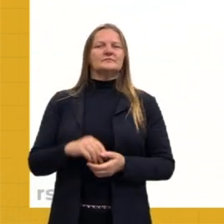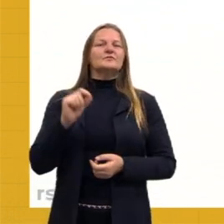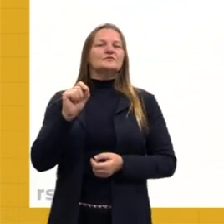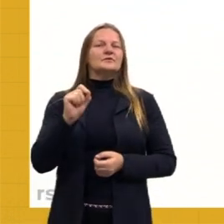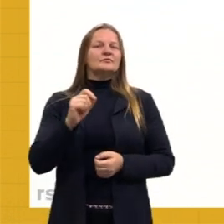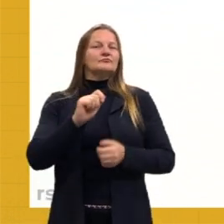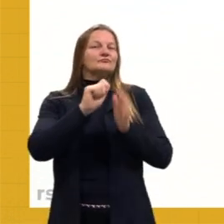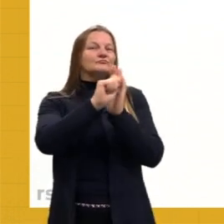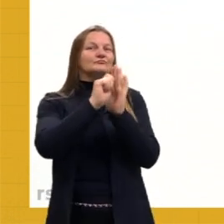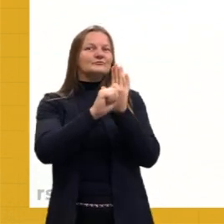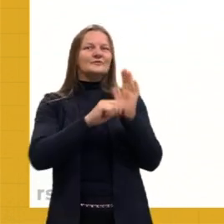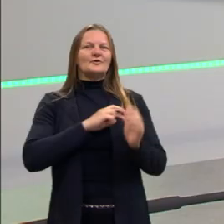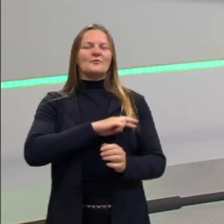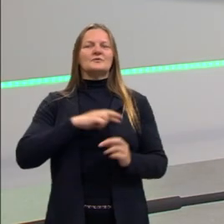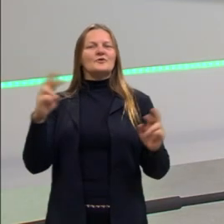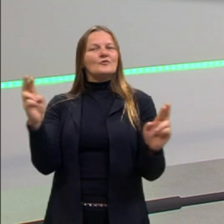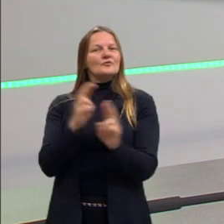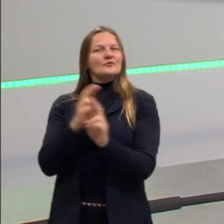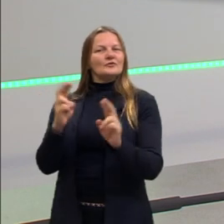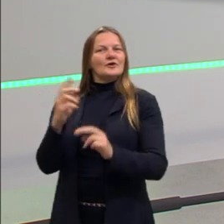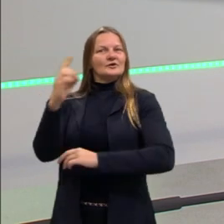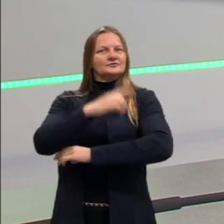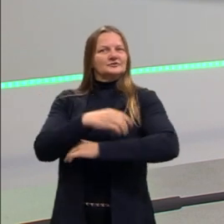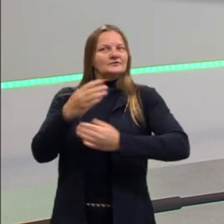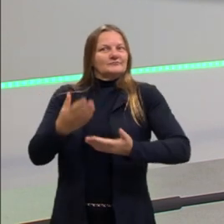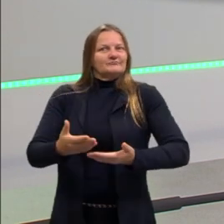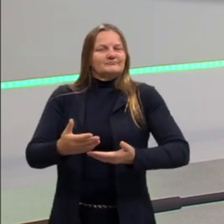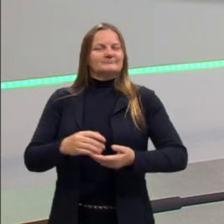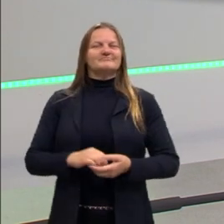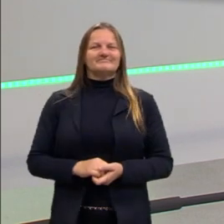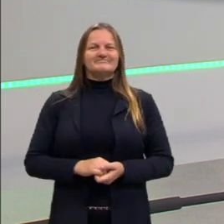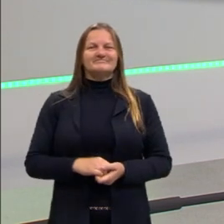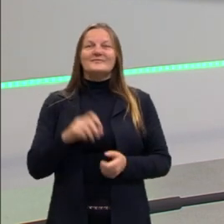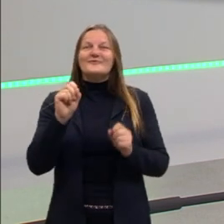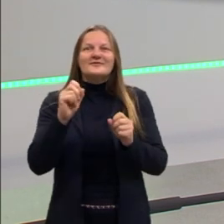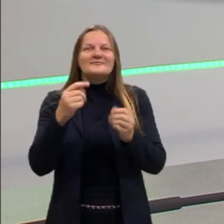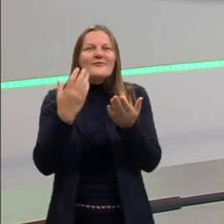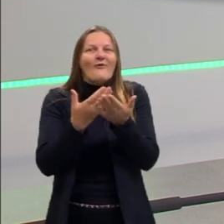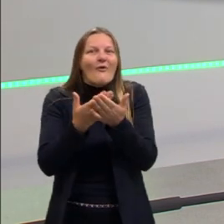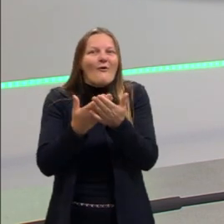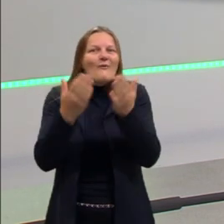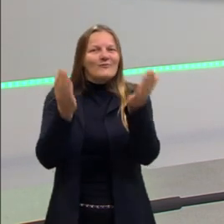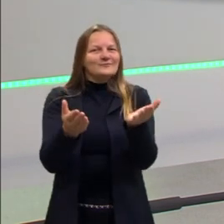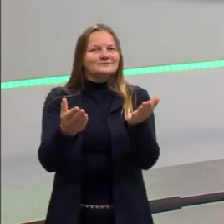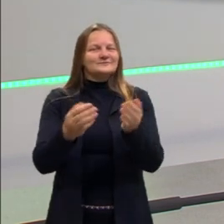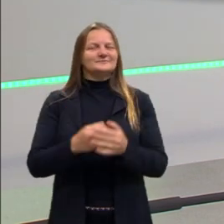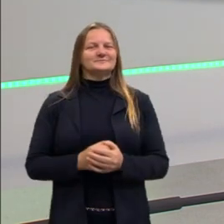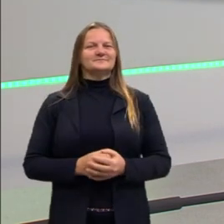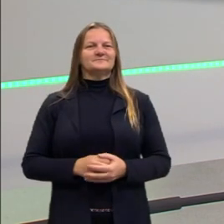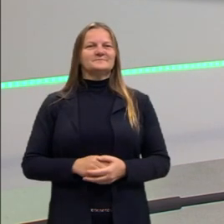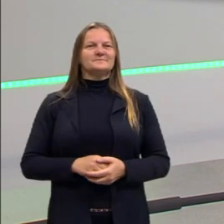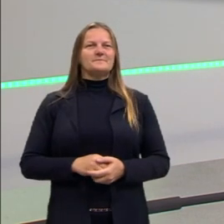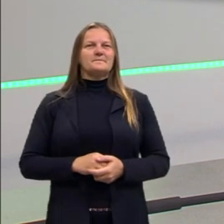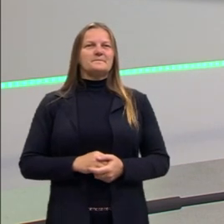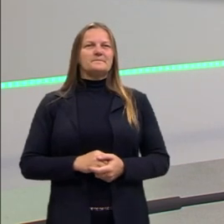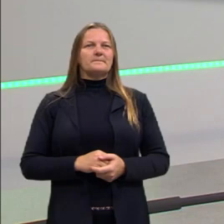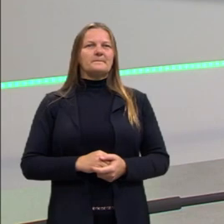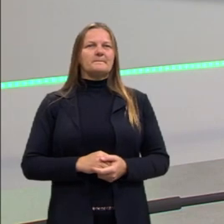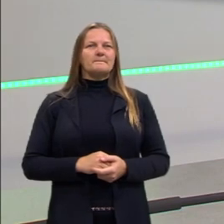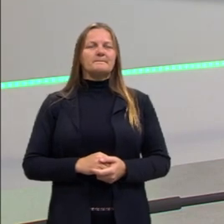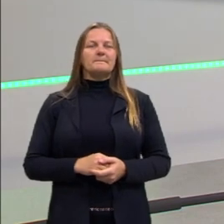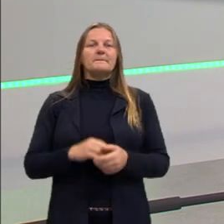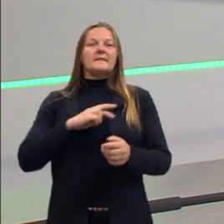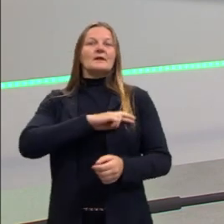tem que se relaciona com os dias atuais certo é isso que a gente vai falar nesse momento